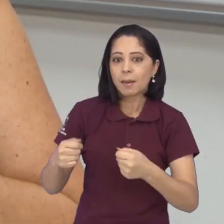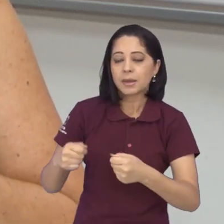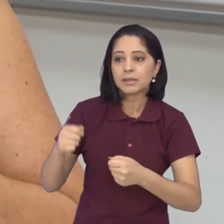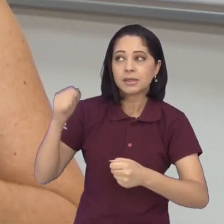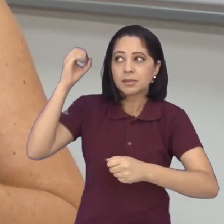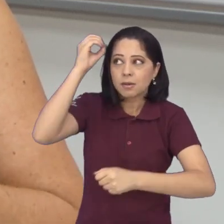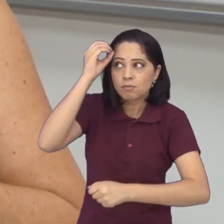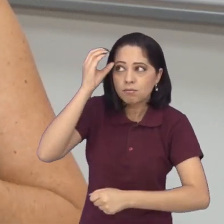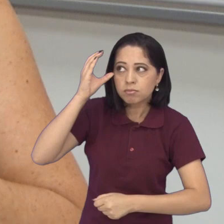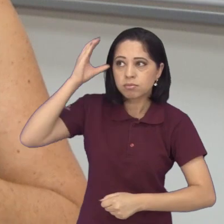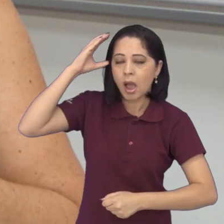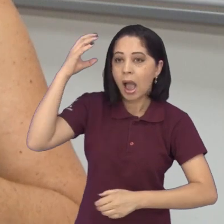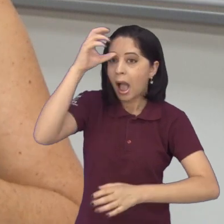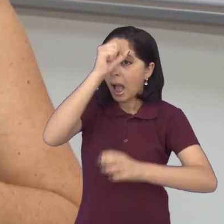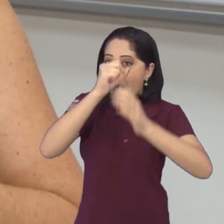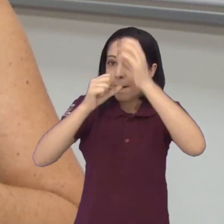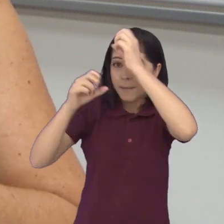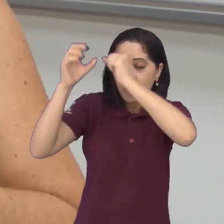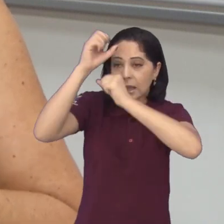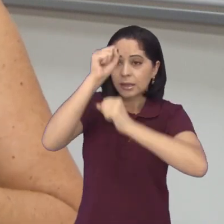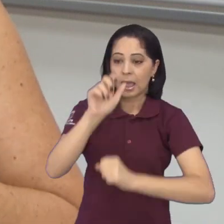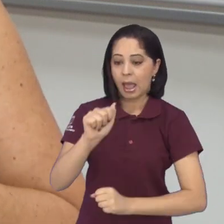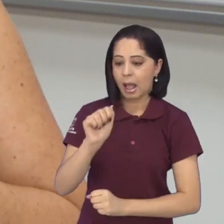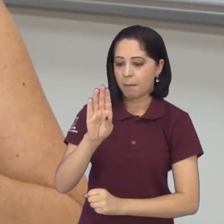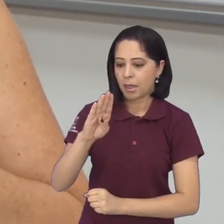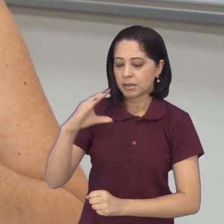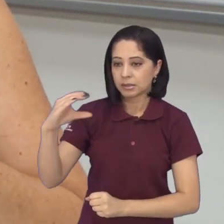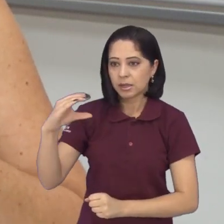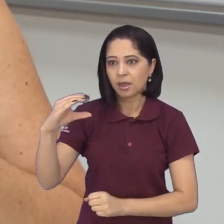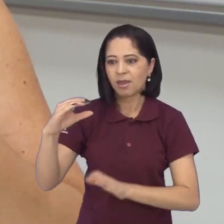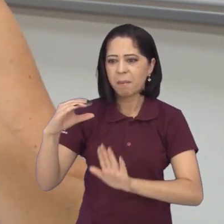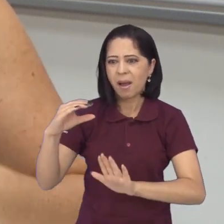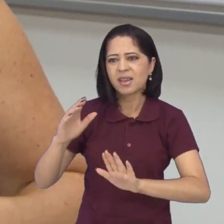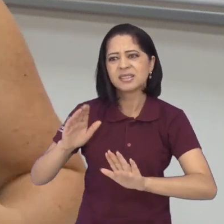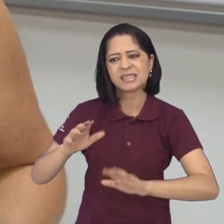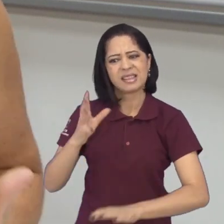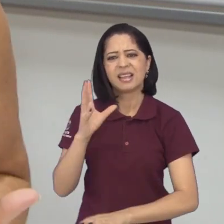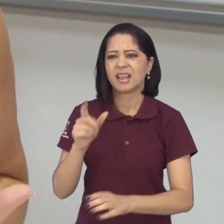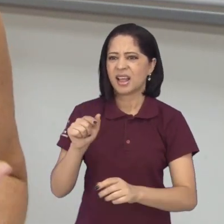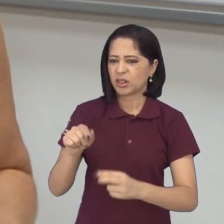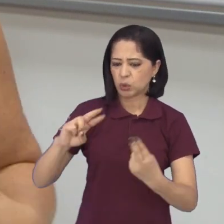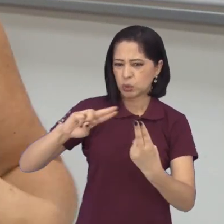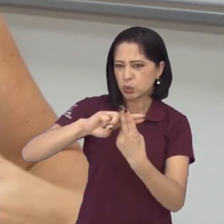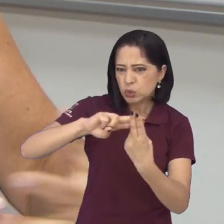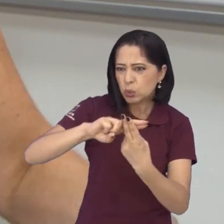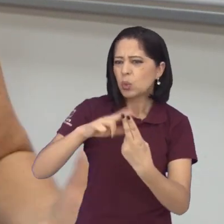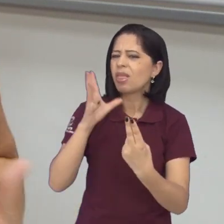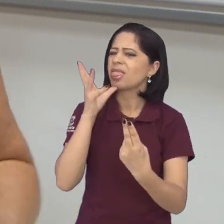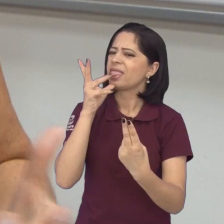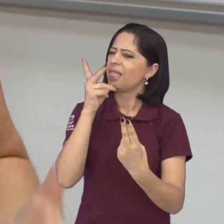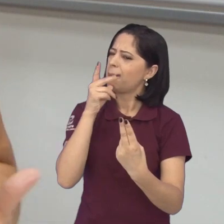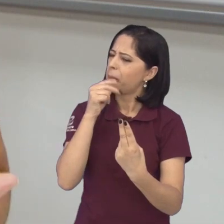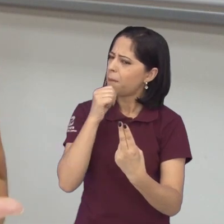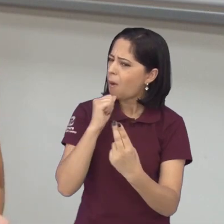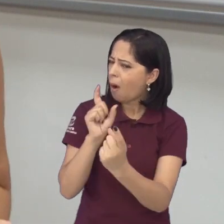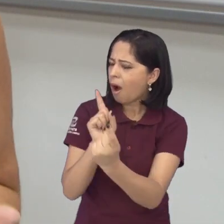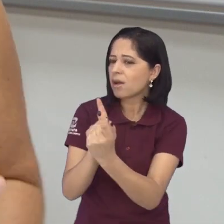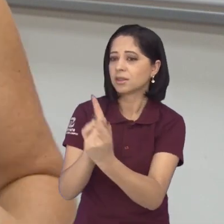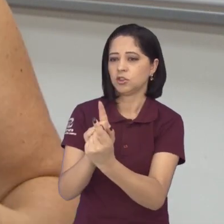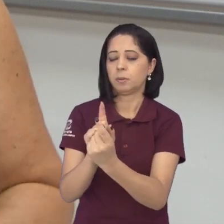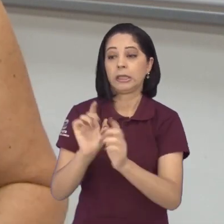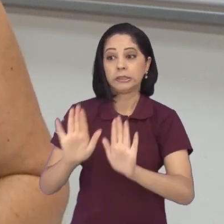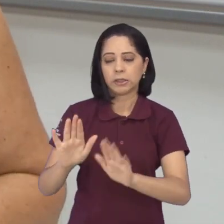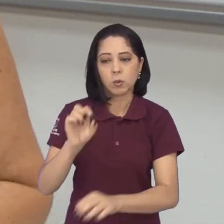nos seus estudos, para poder avançar a alfabetização. E às vezes é demorado, né? Na rede, no SUS é